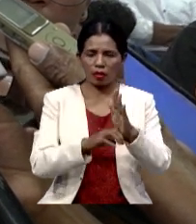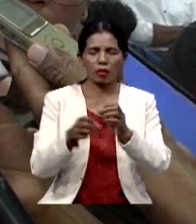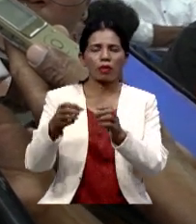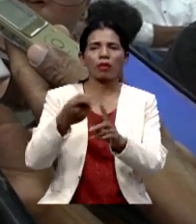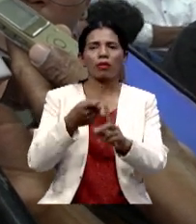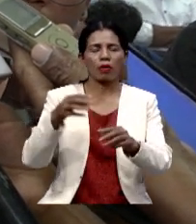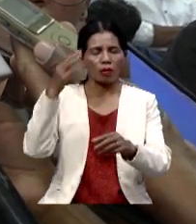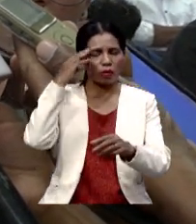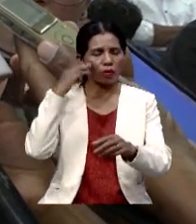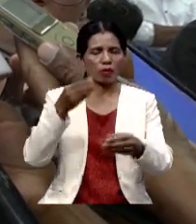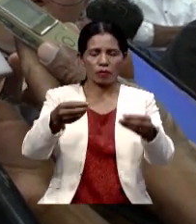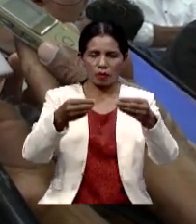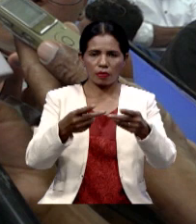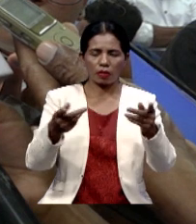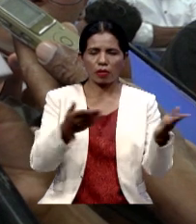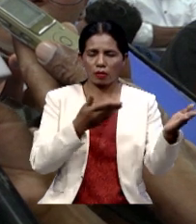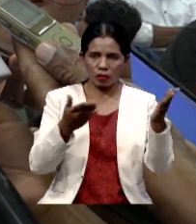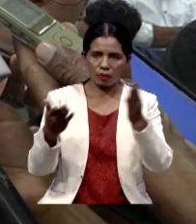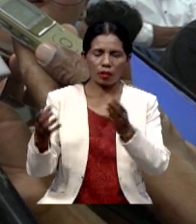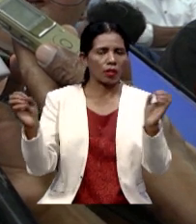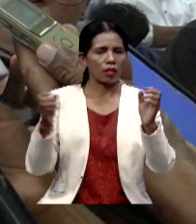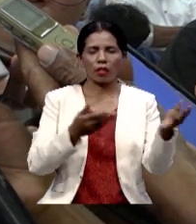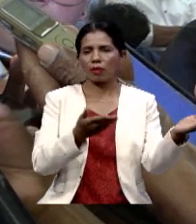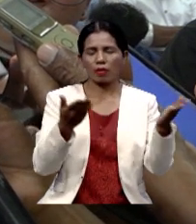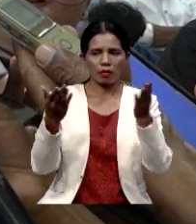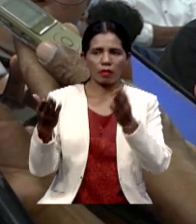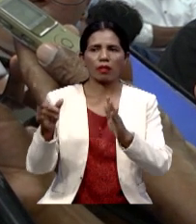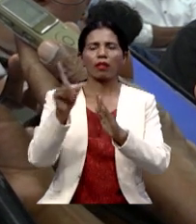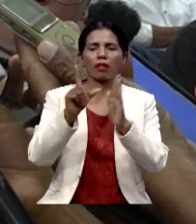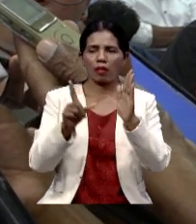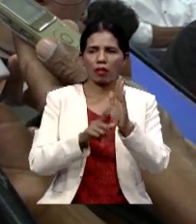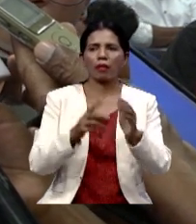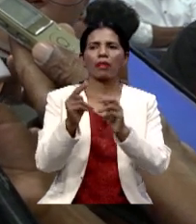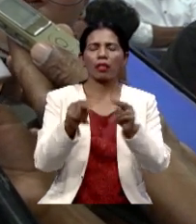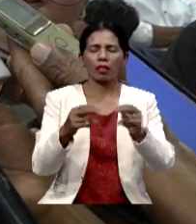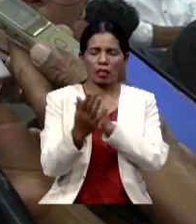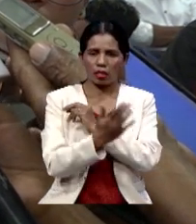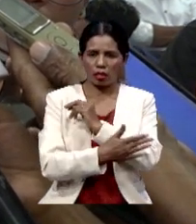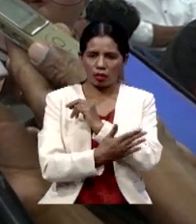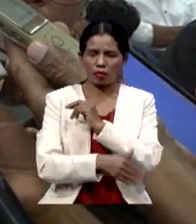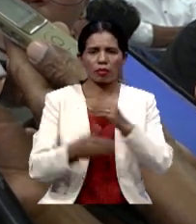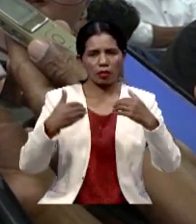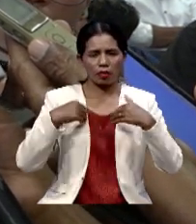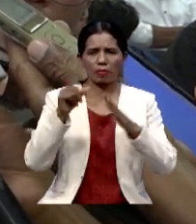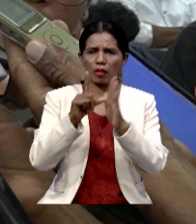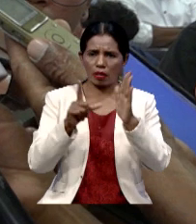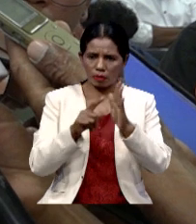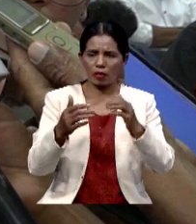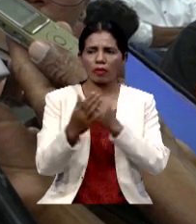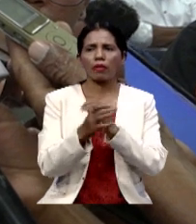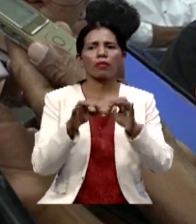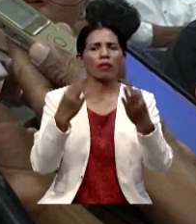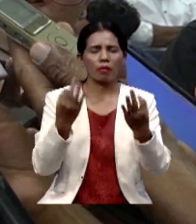fo fatin me dian lori mai, se ma quando la lori mai ne lei eman nasamos ia. Ne família